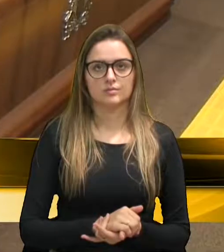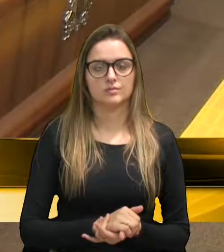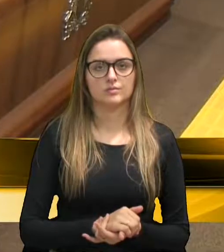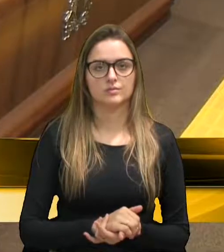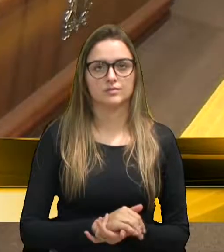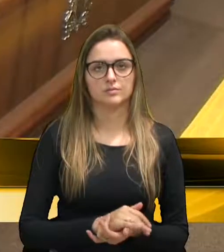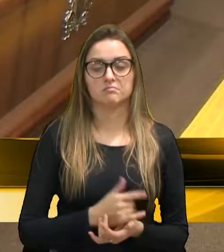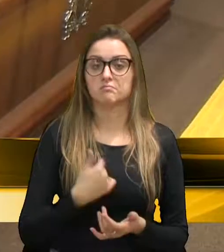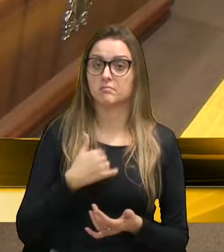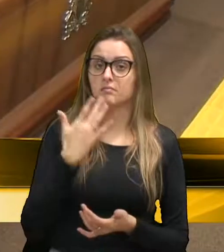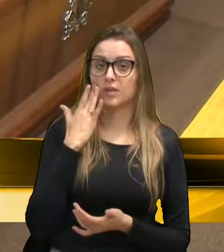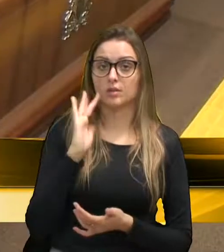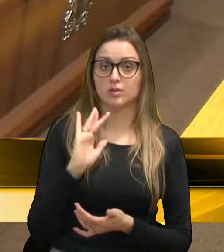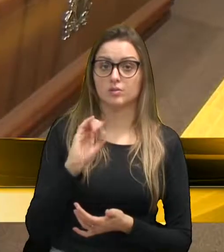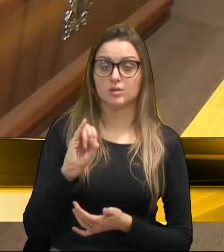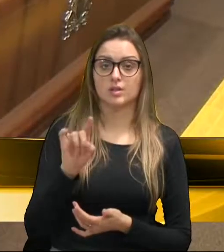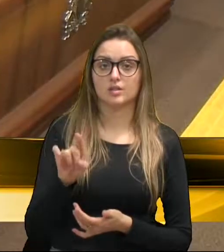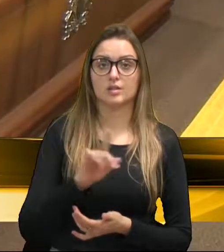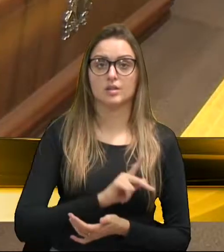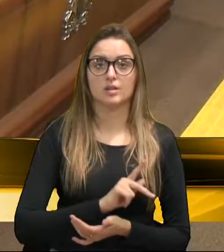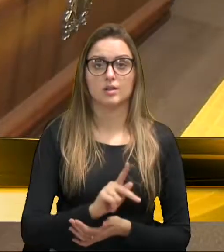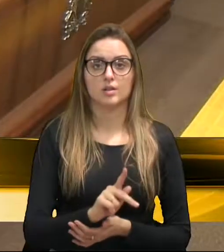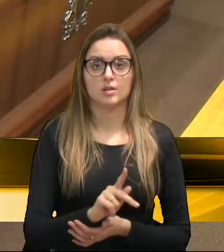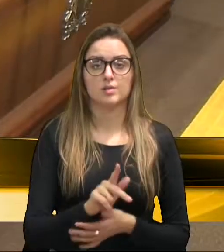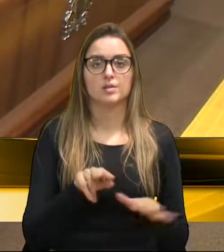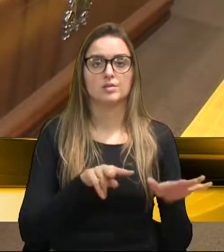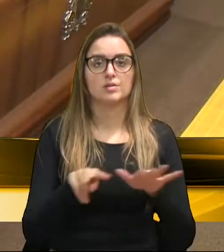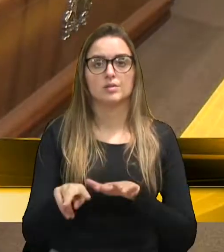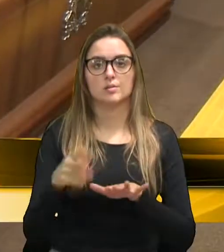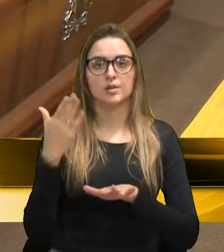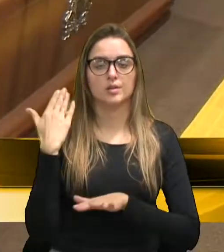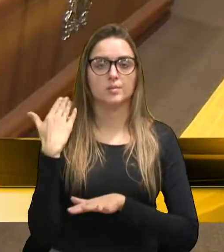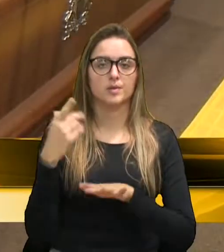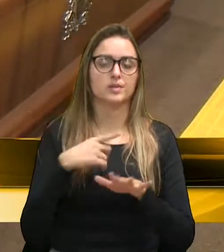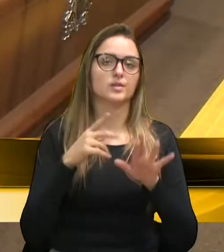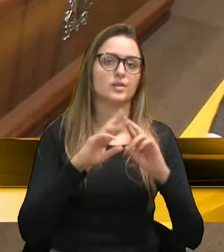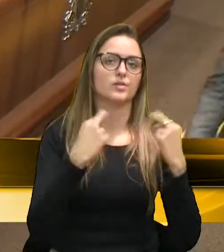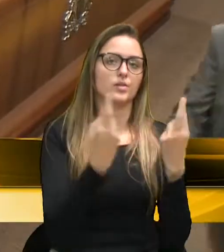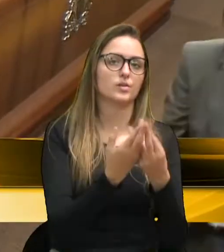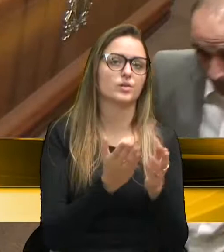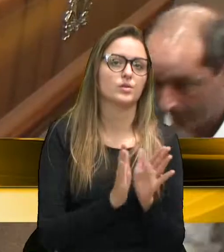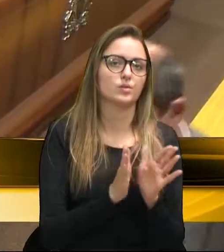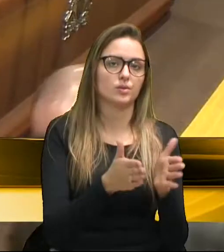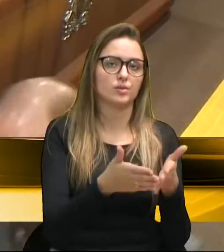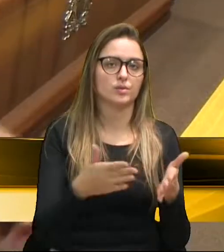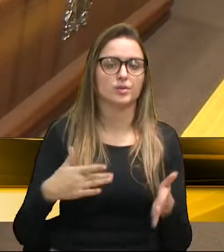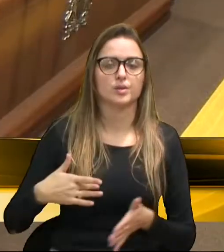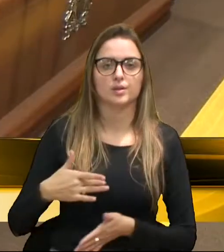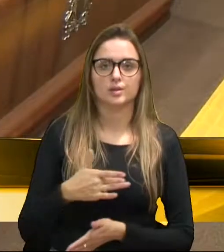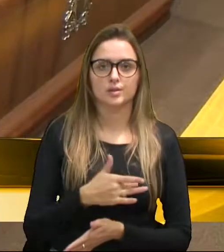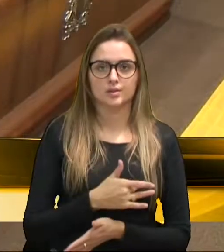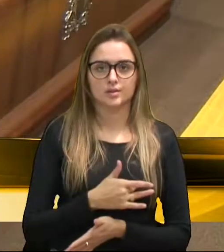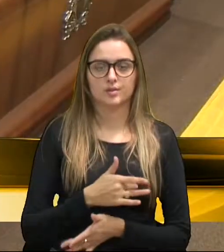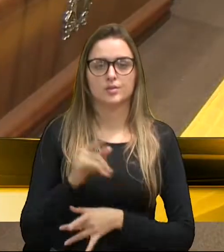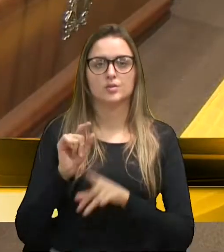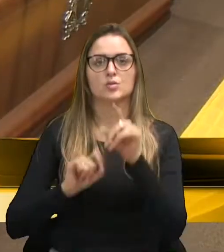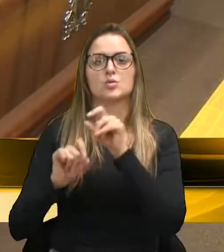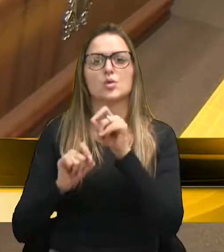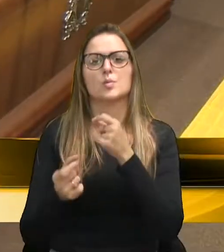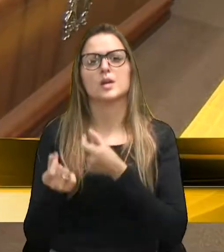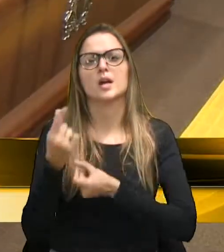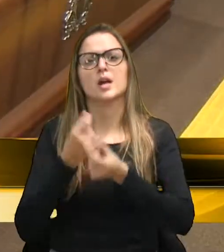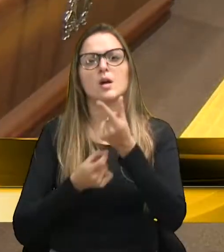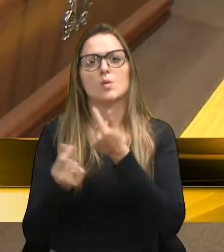Quero dizer, senhor presidente, que semana passada nós reunimos com a Comissão de Saúde sobre alguns pontos que